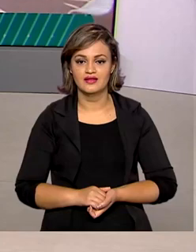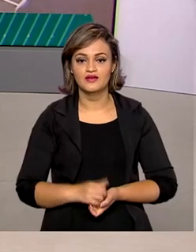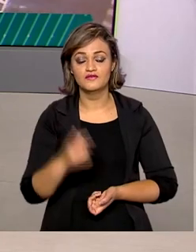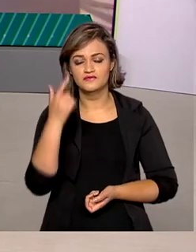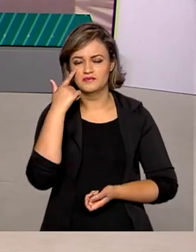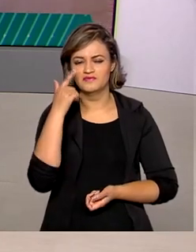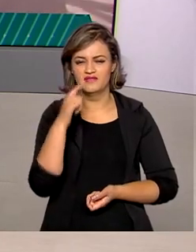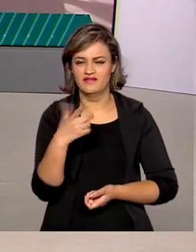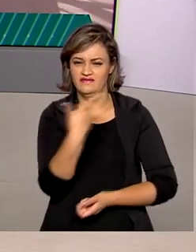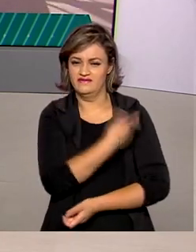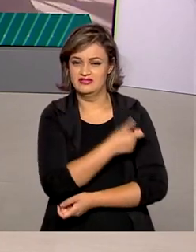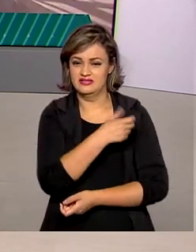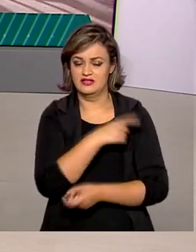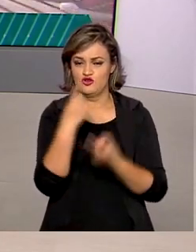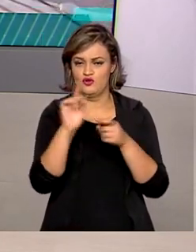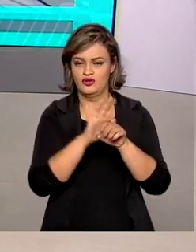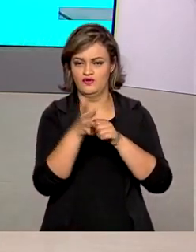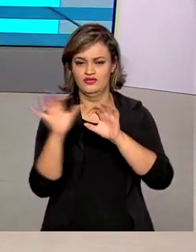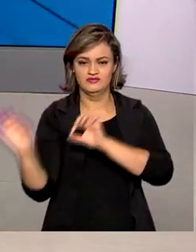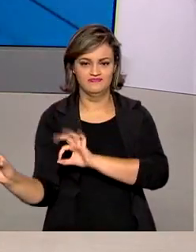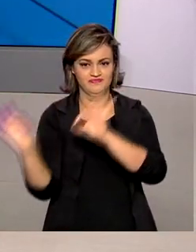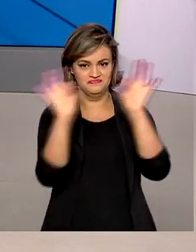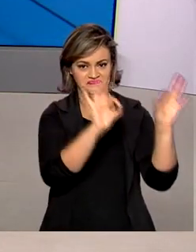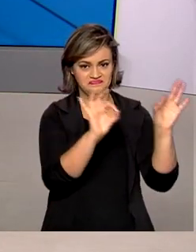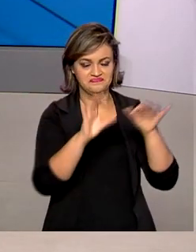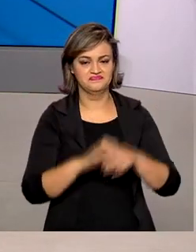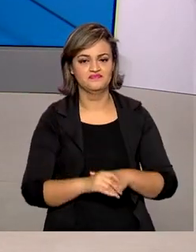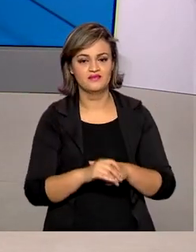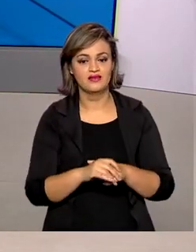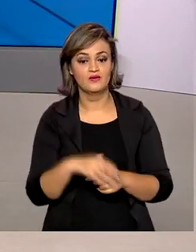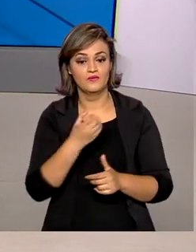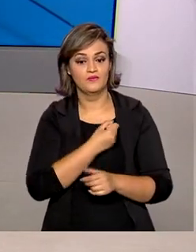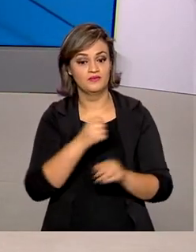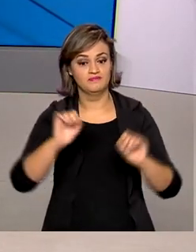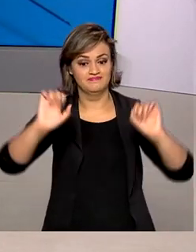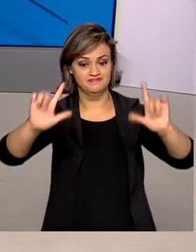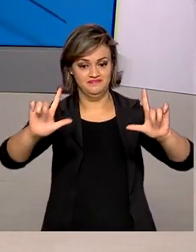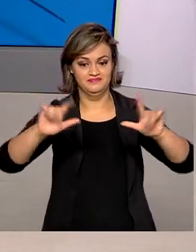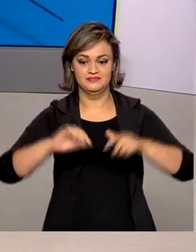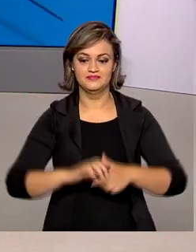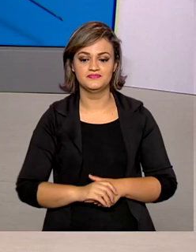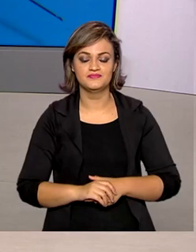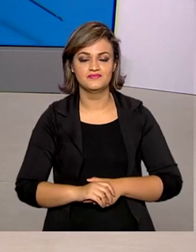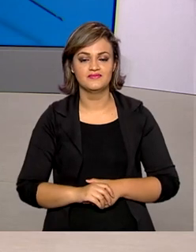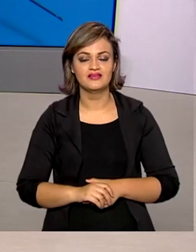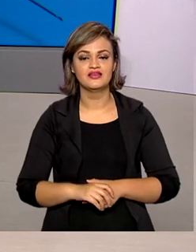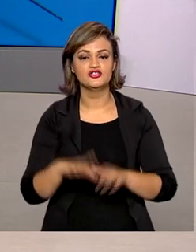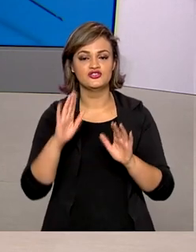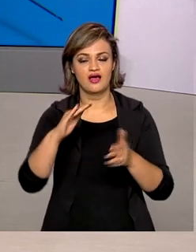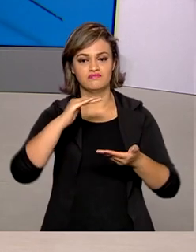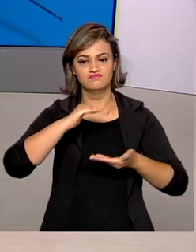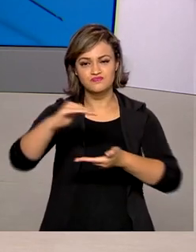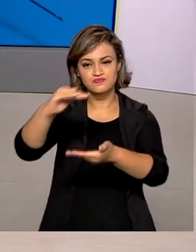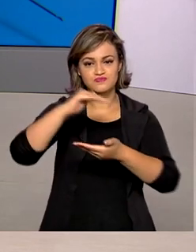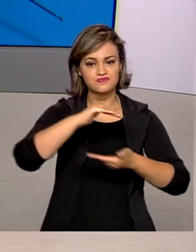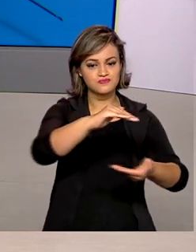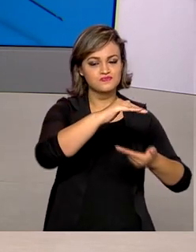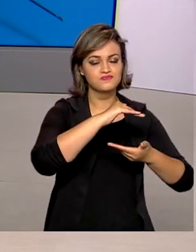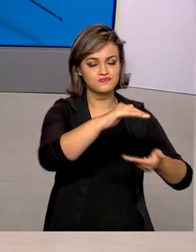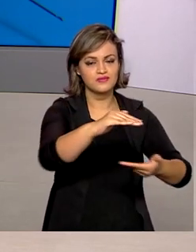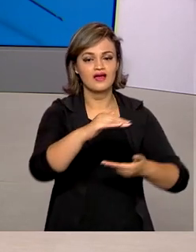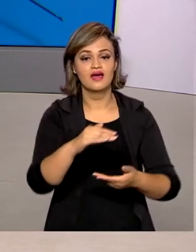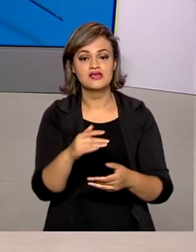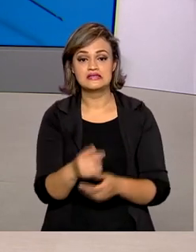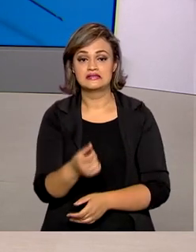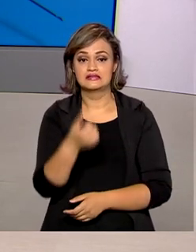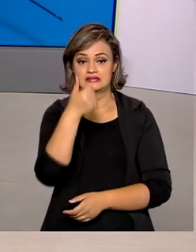Vamos ver como está a vacinação contra a Covid-19 no país? Os números aparecem aqui no nosso telão. Já foram distribuídas pelo Ministério da